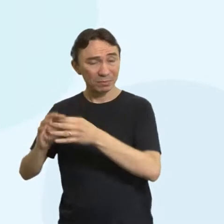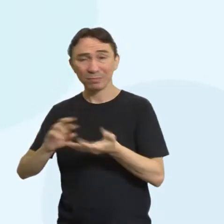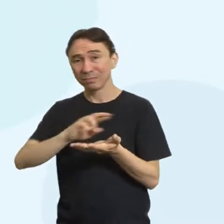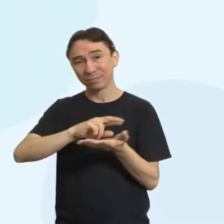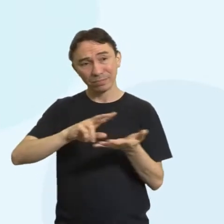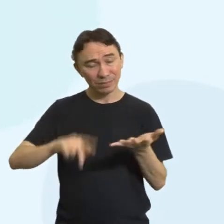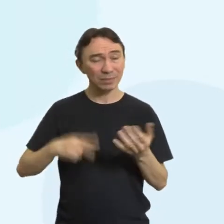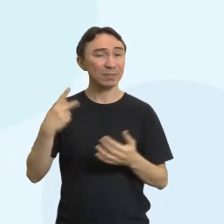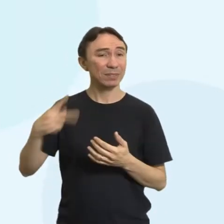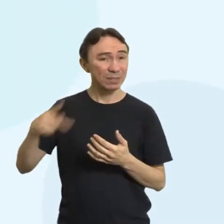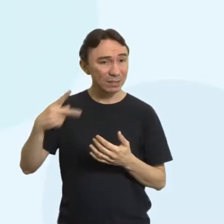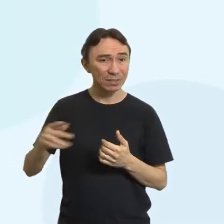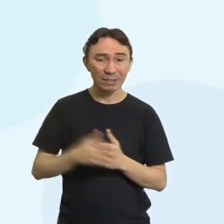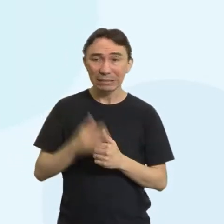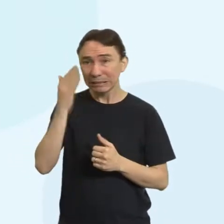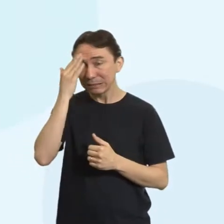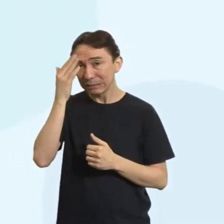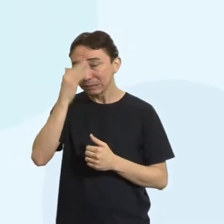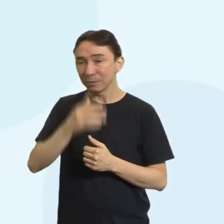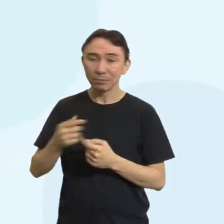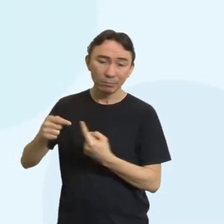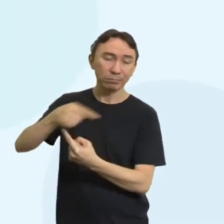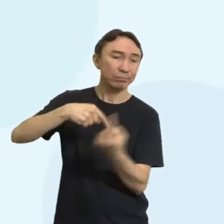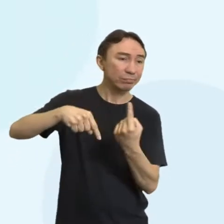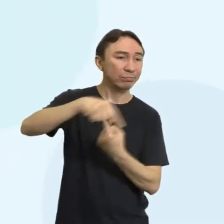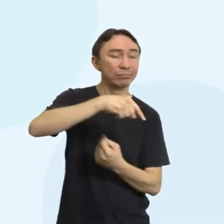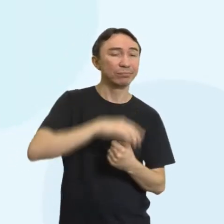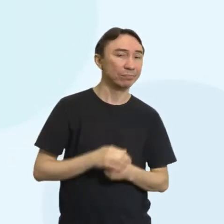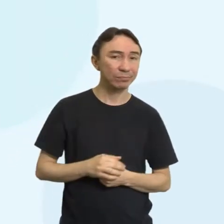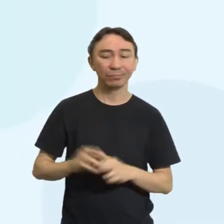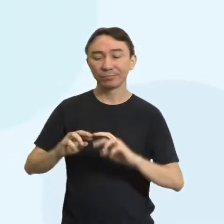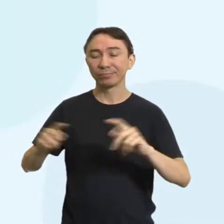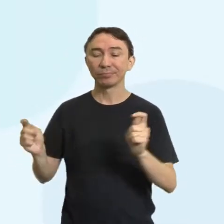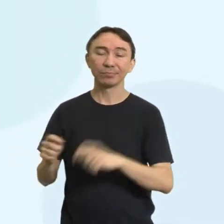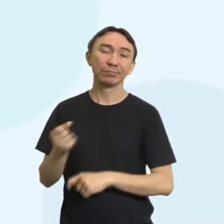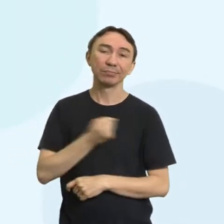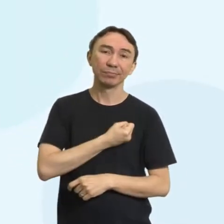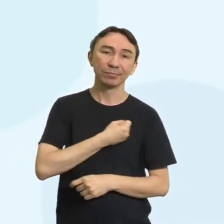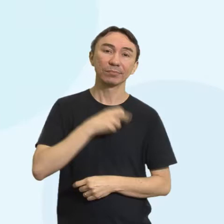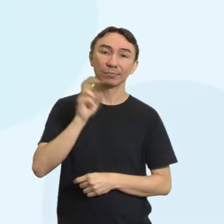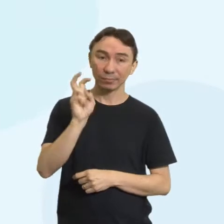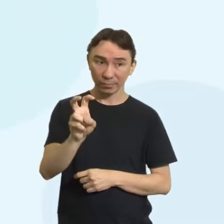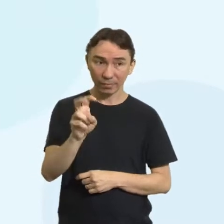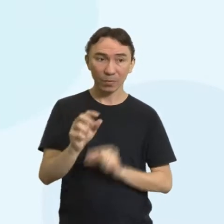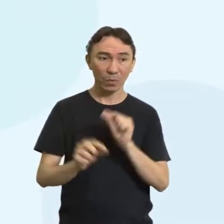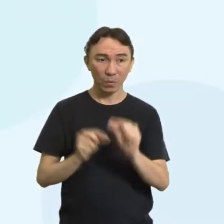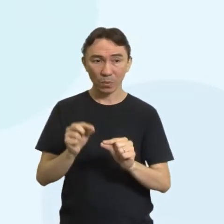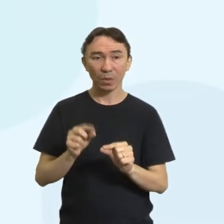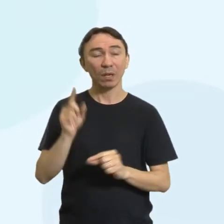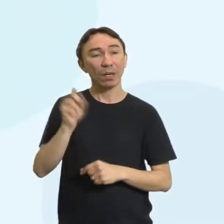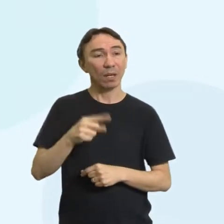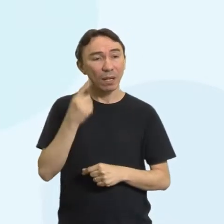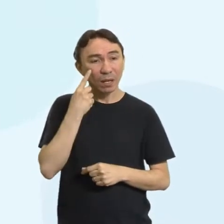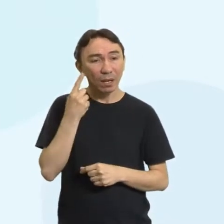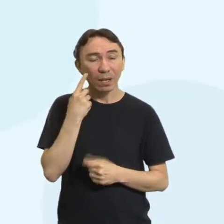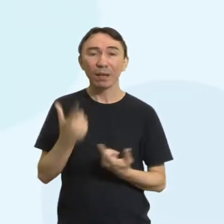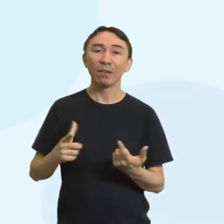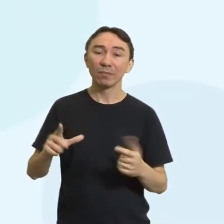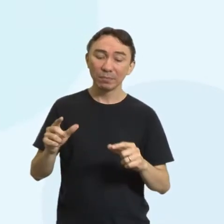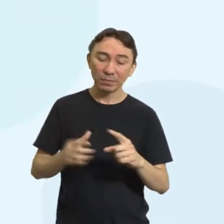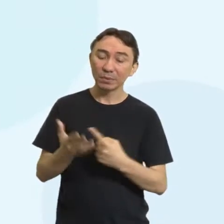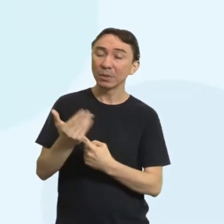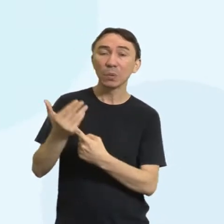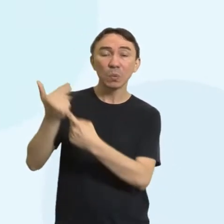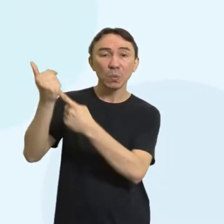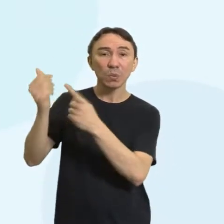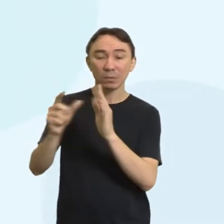que levem ao entendimento mútuo. A competência número 5, compreender, utilizar e criar tecnologias digitais de